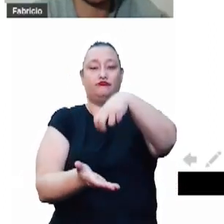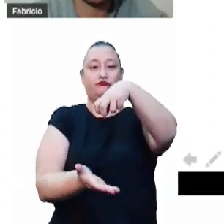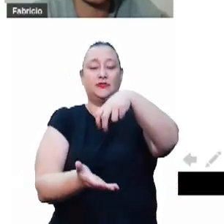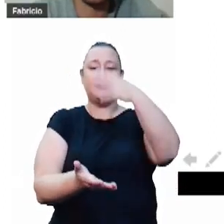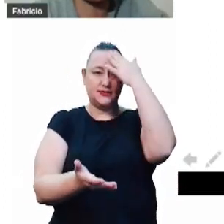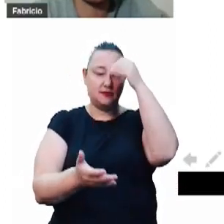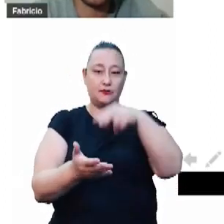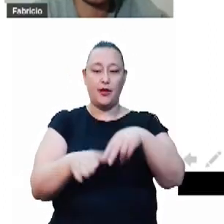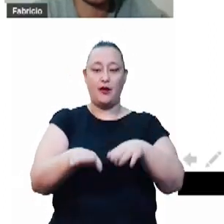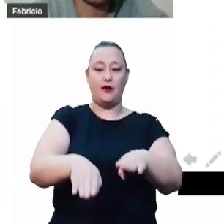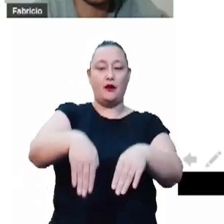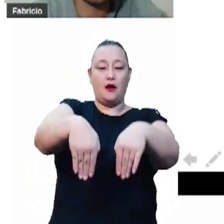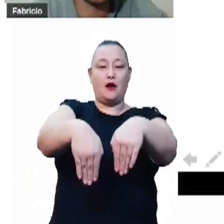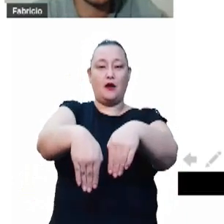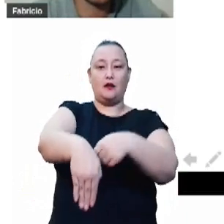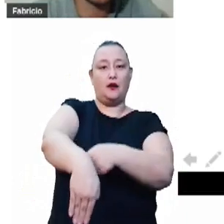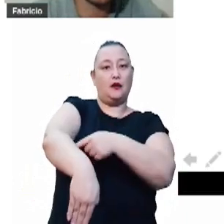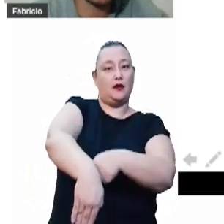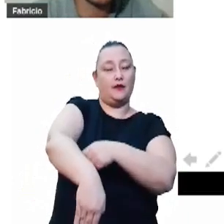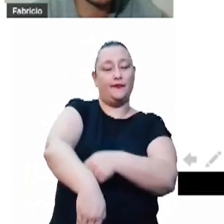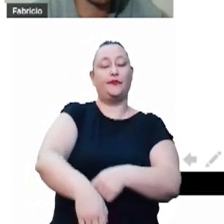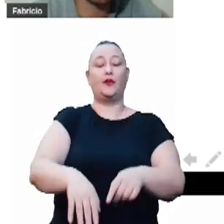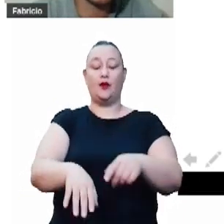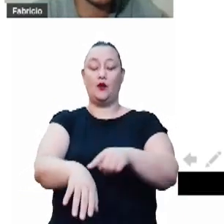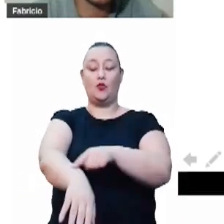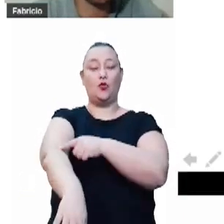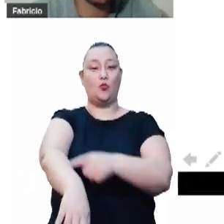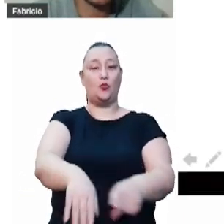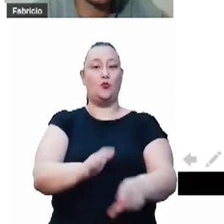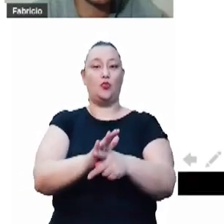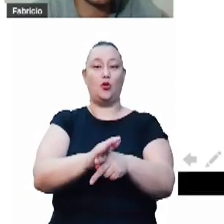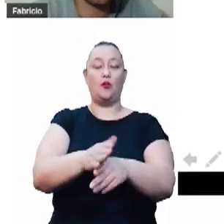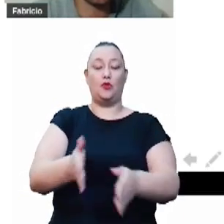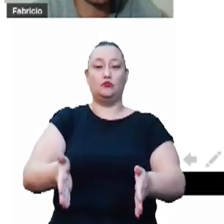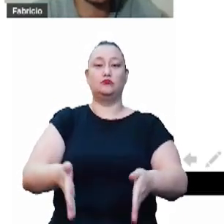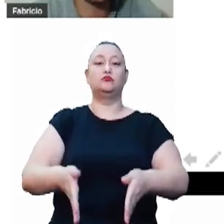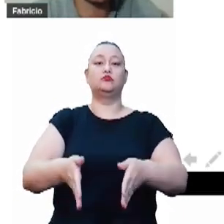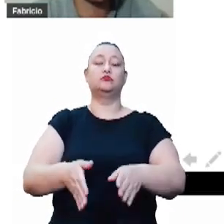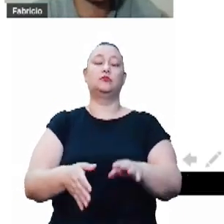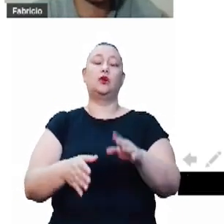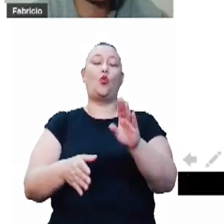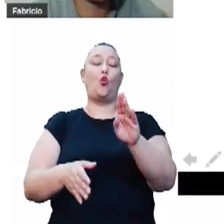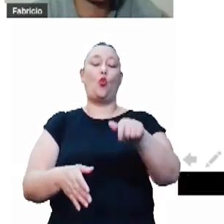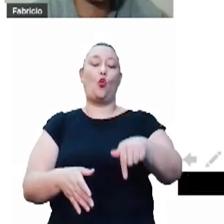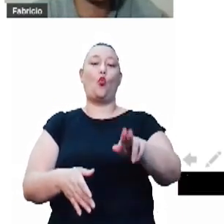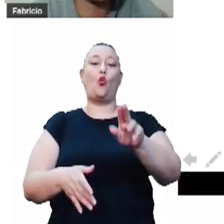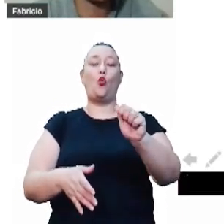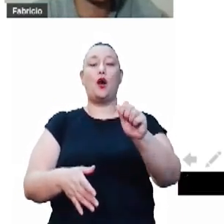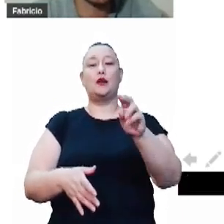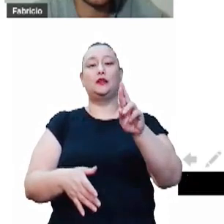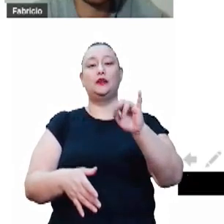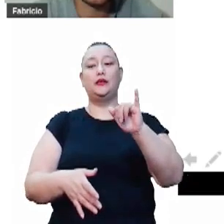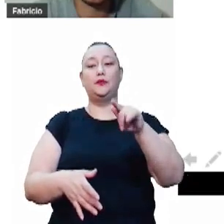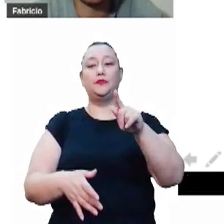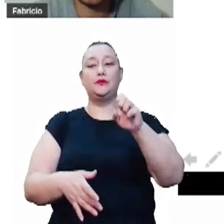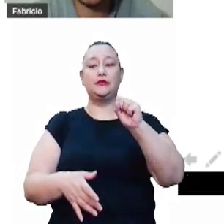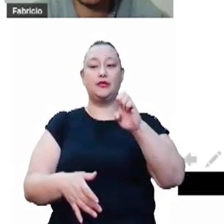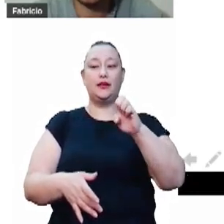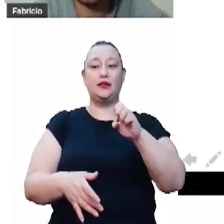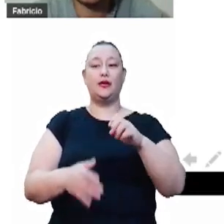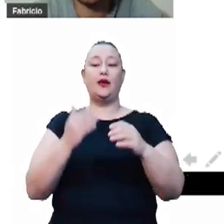exemplo. Os quadríceps, que são essas regiões aqui da frente da coxa, que são responsáveis por esticar a